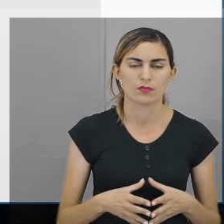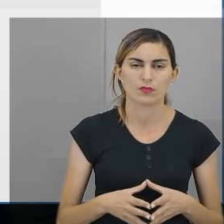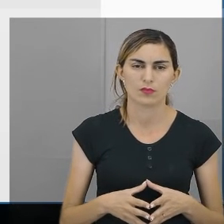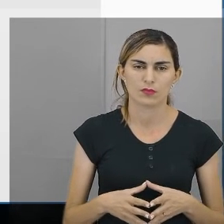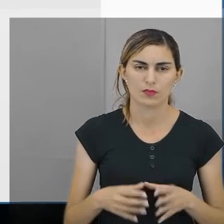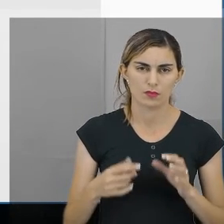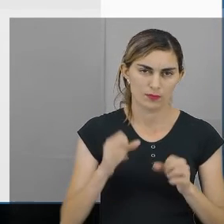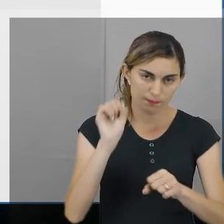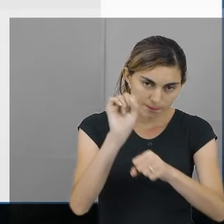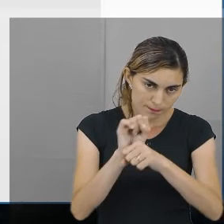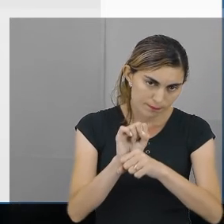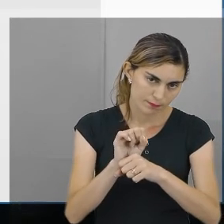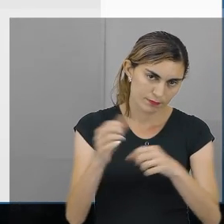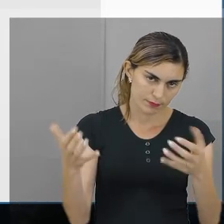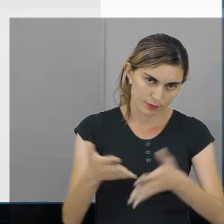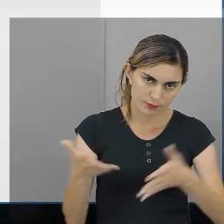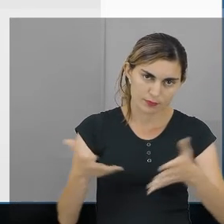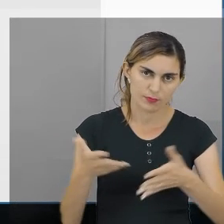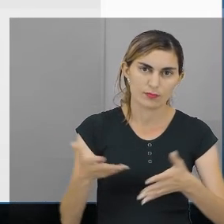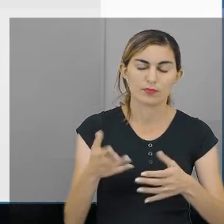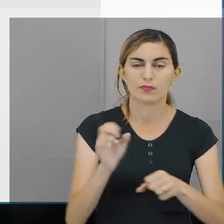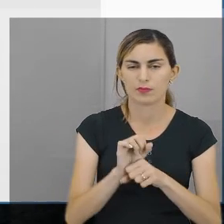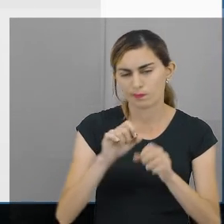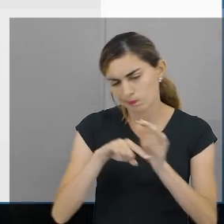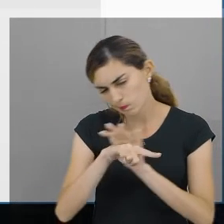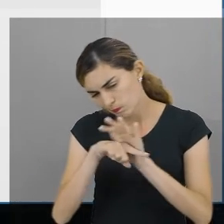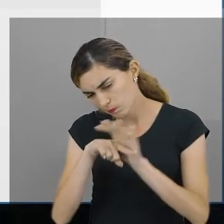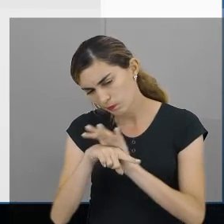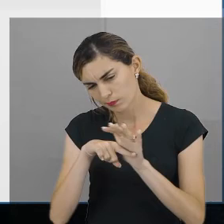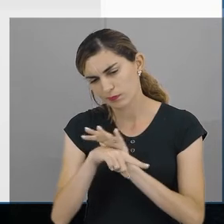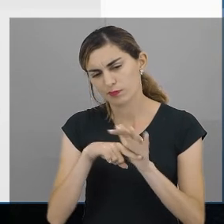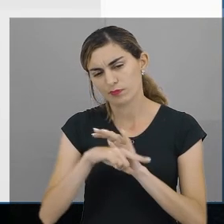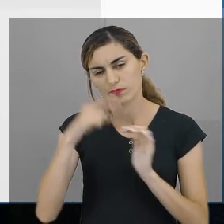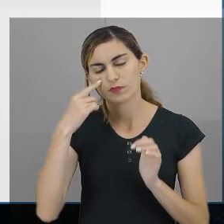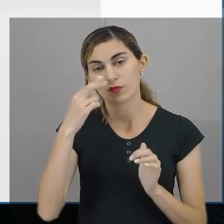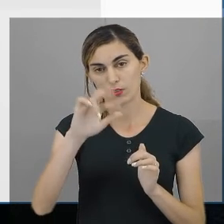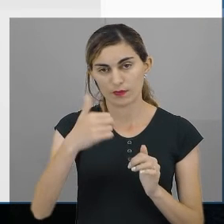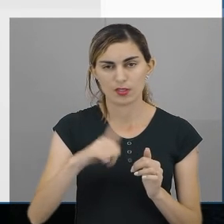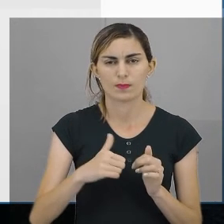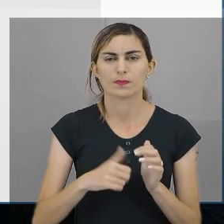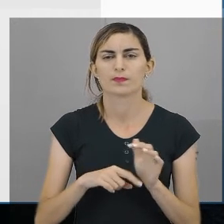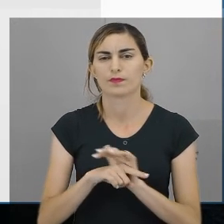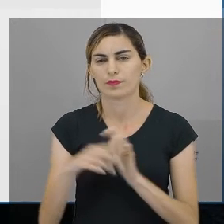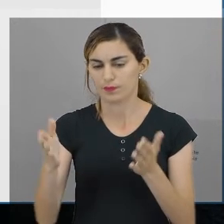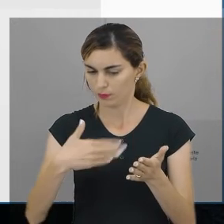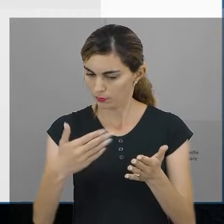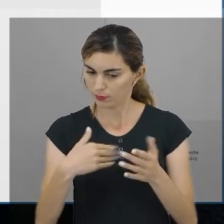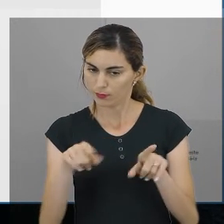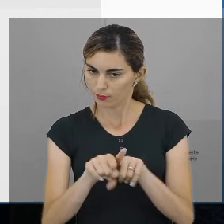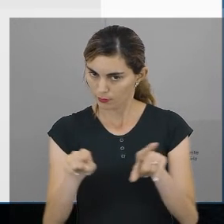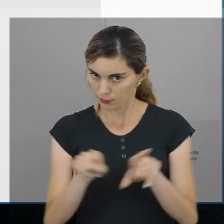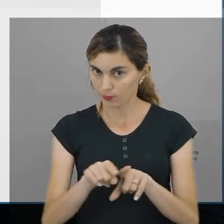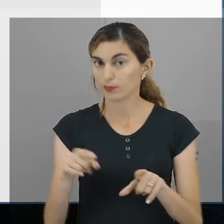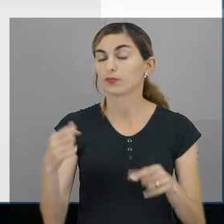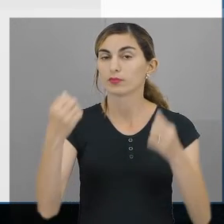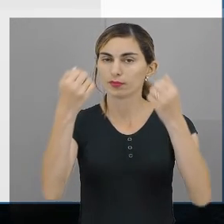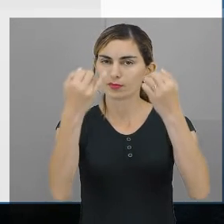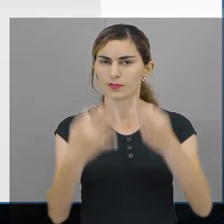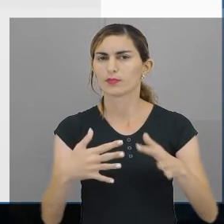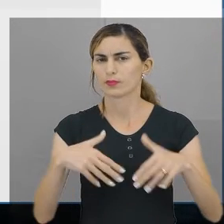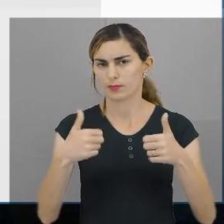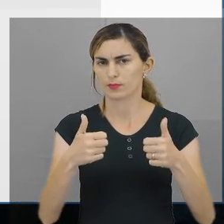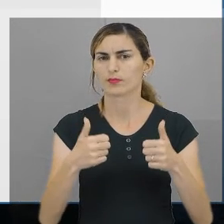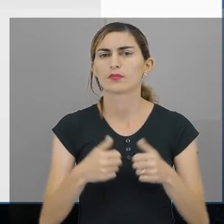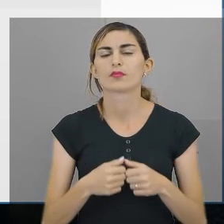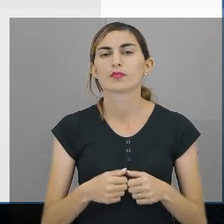Dá uma pausa agora, dá uma analisada e verifica também esse exemplo no caderno, porque lá está bem explicadinho.